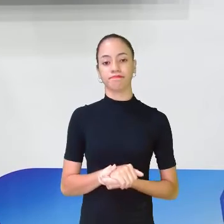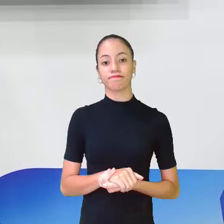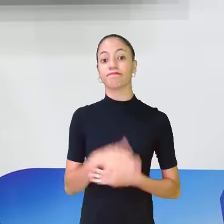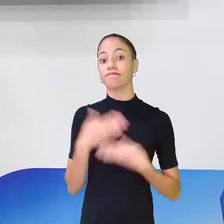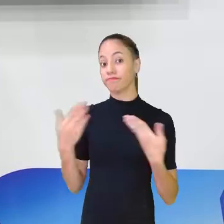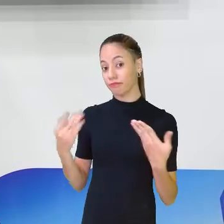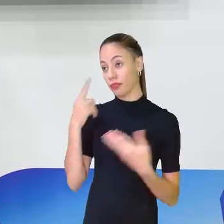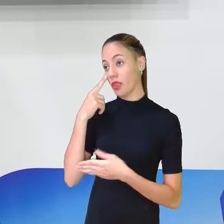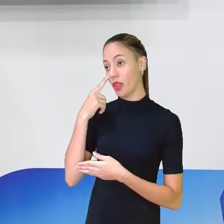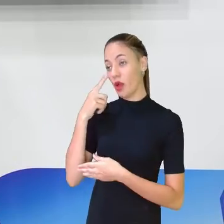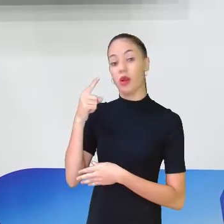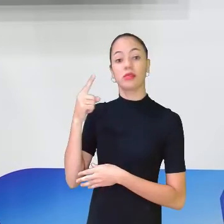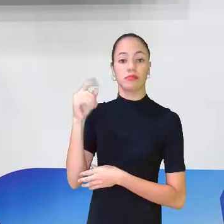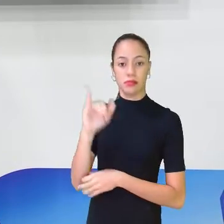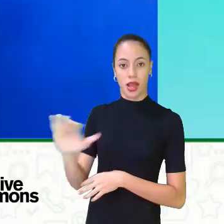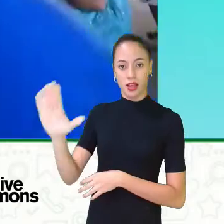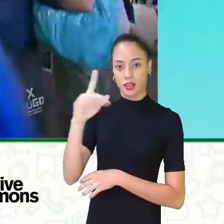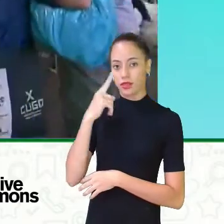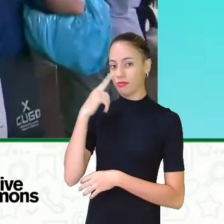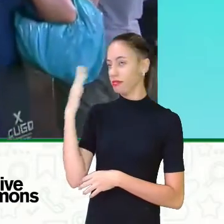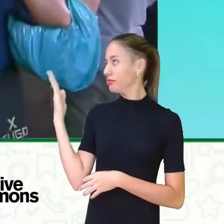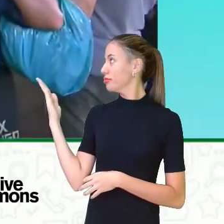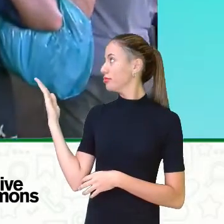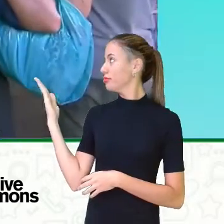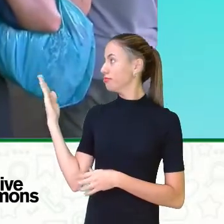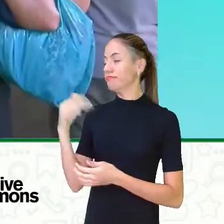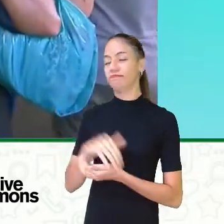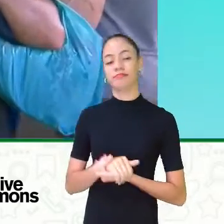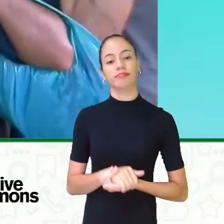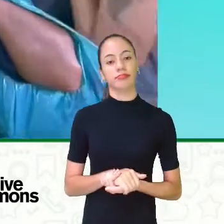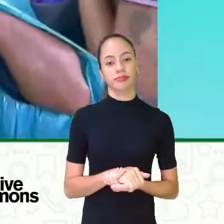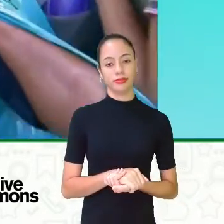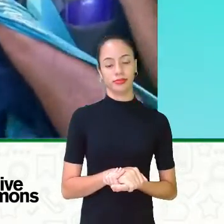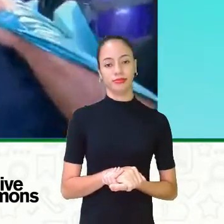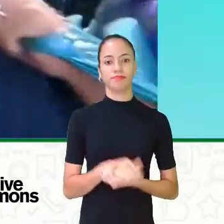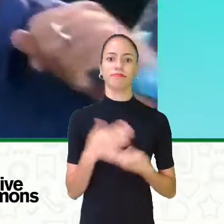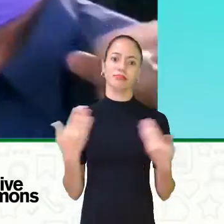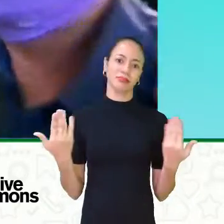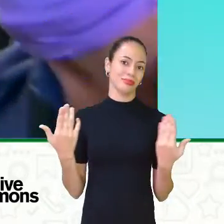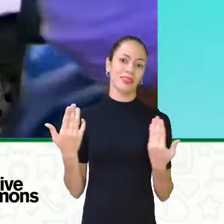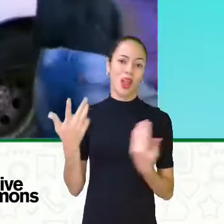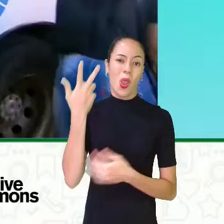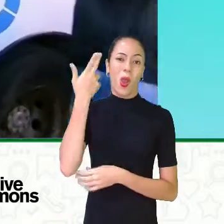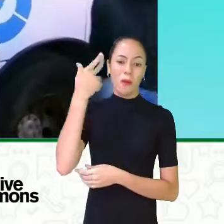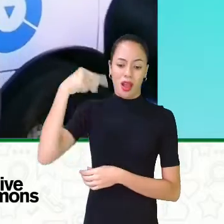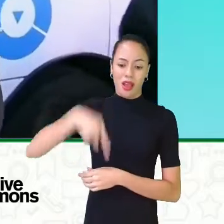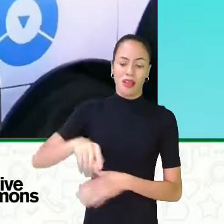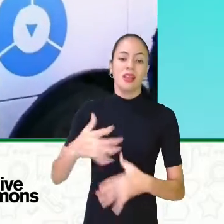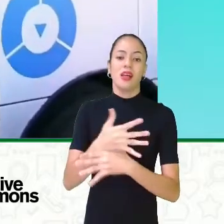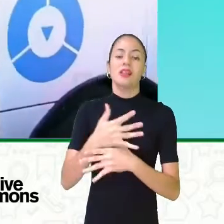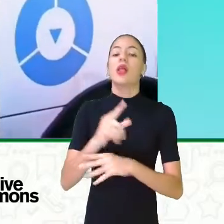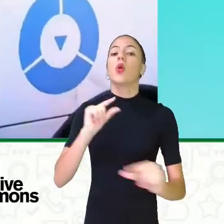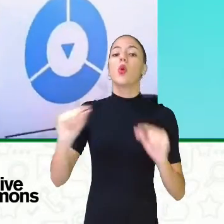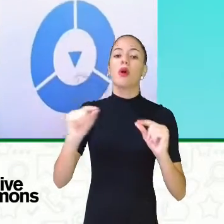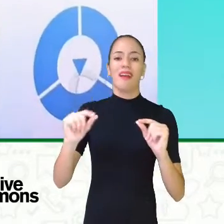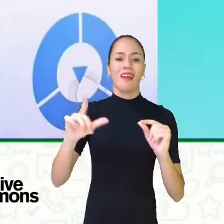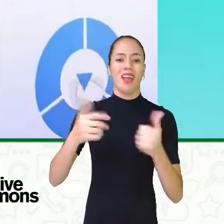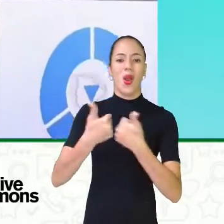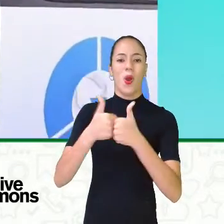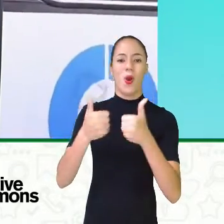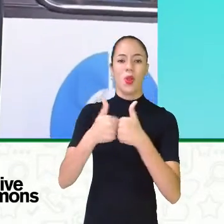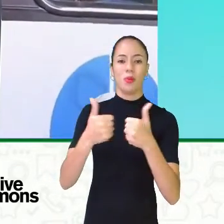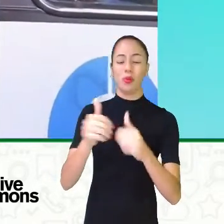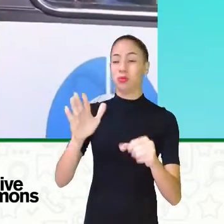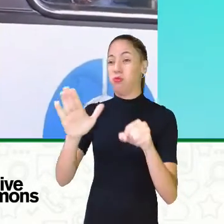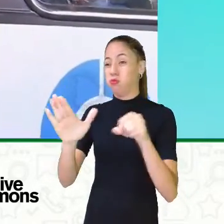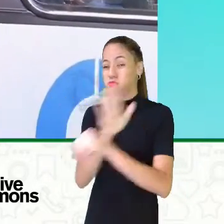professor, olha só, hein, essa imagem que chega na tela. É bem comum, né? Na nossa cidade, a gente encontrar ônibus